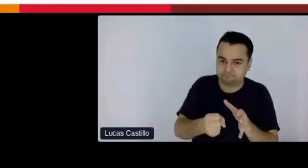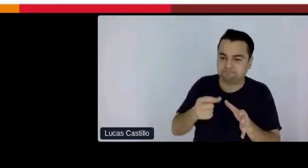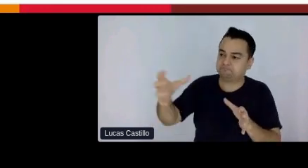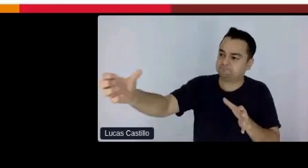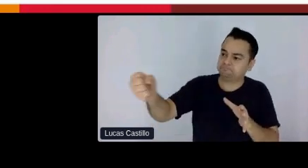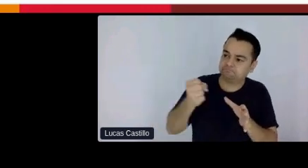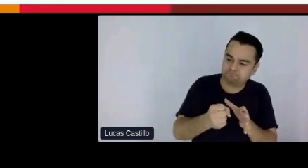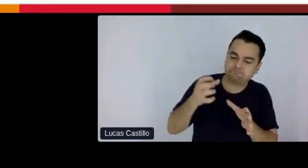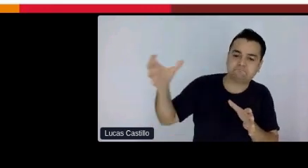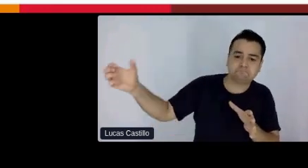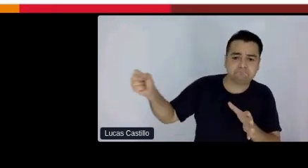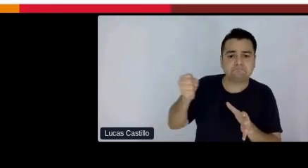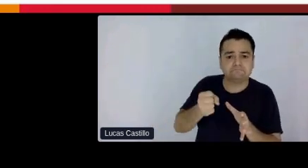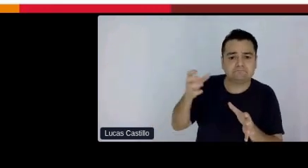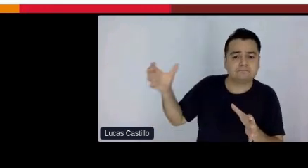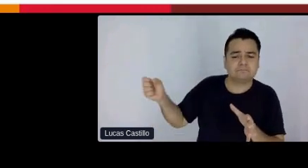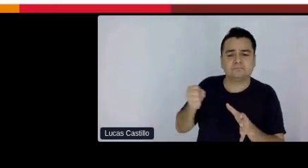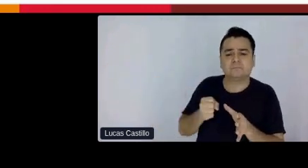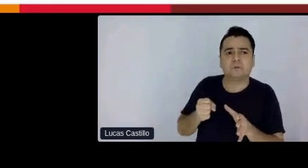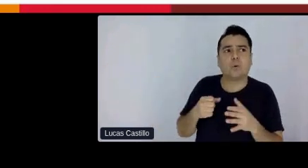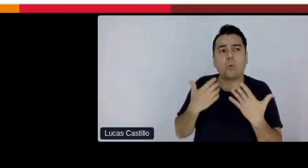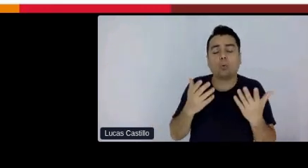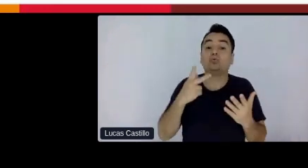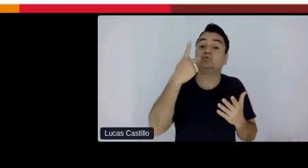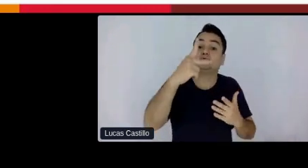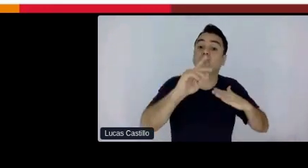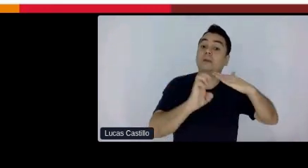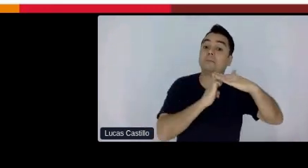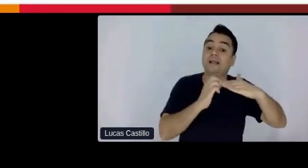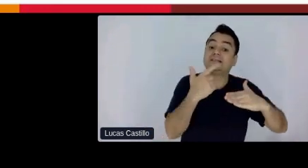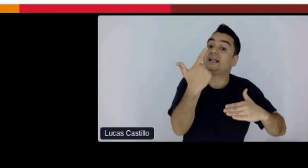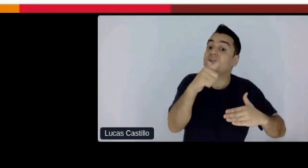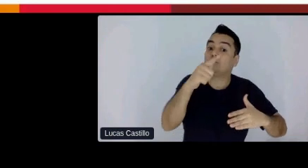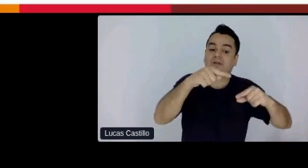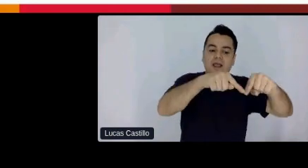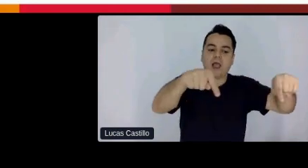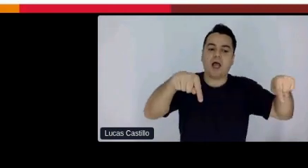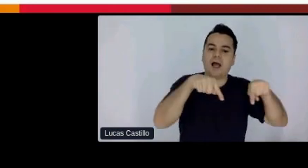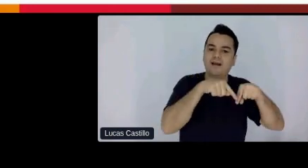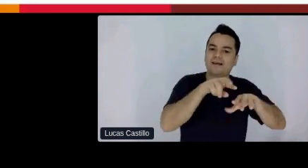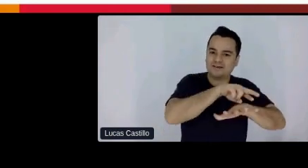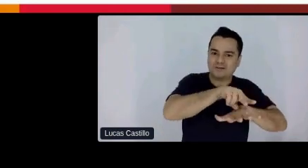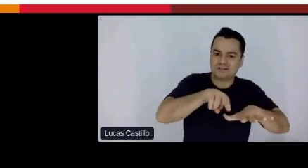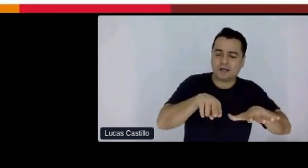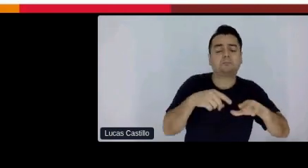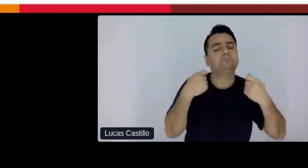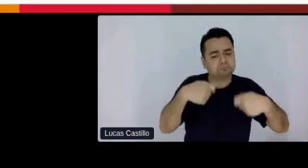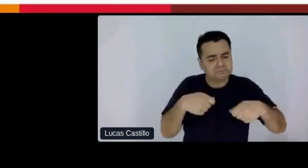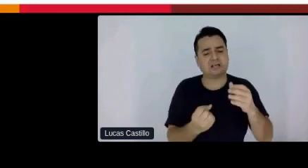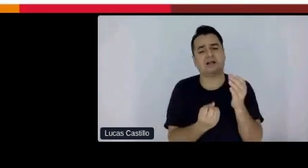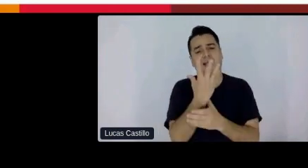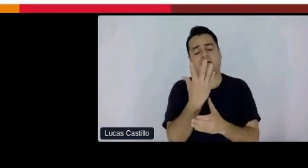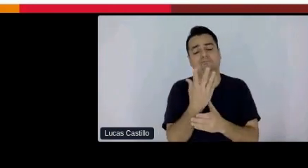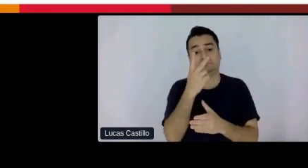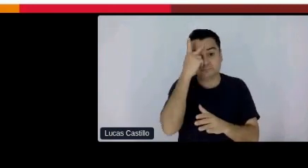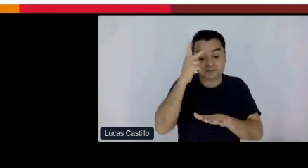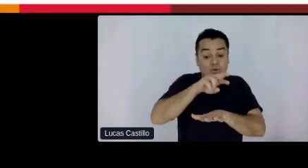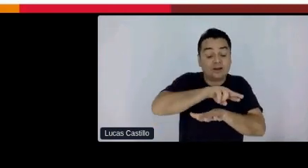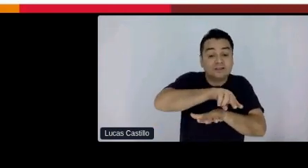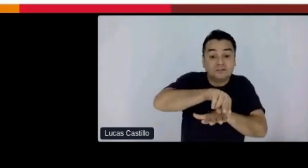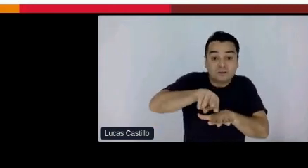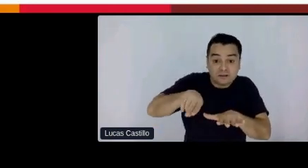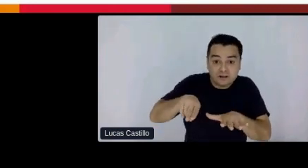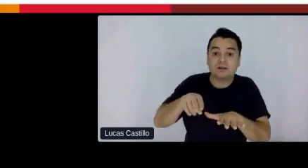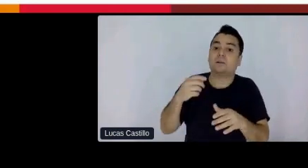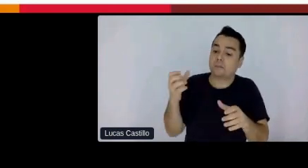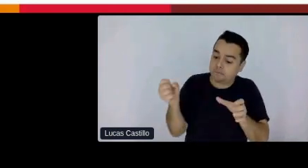de diversidade e inclusão. Ana, eu não tenho uma área de diversidade e inclusão, mas é importante que você tenha pessoas de diferentes